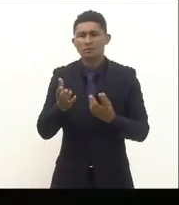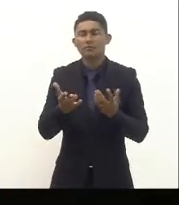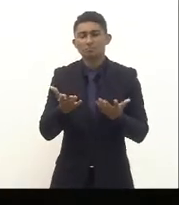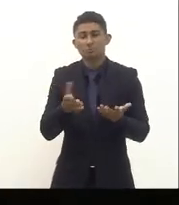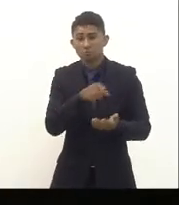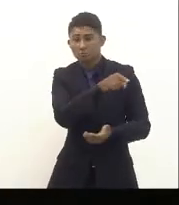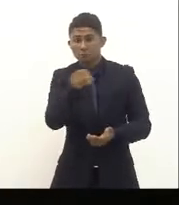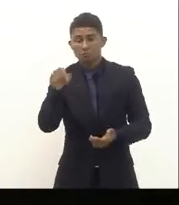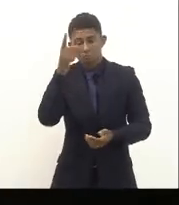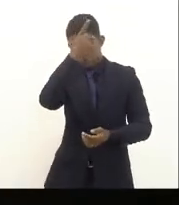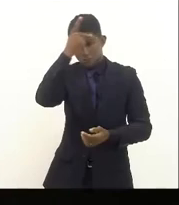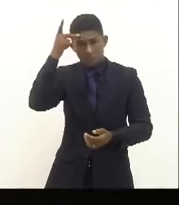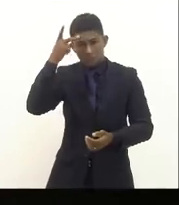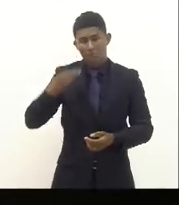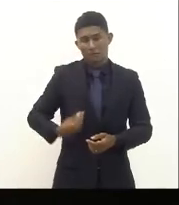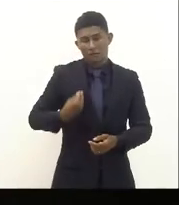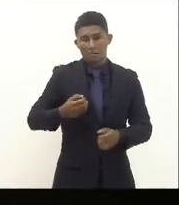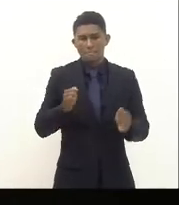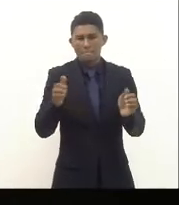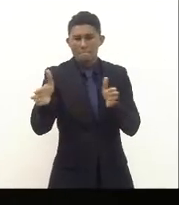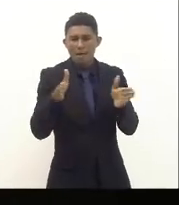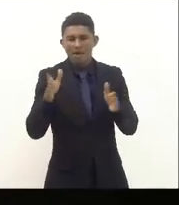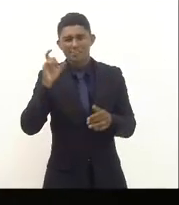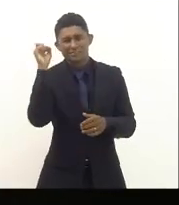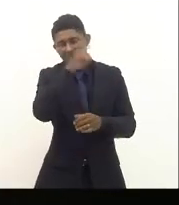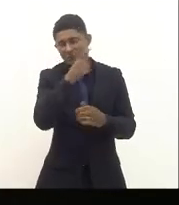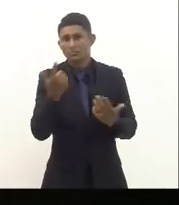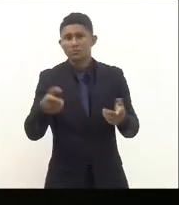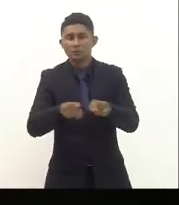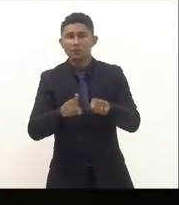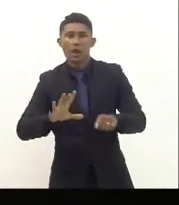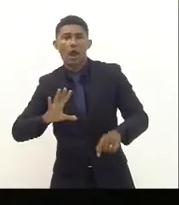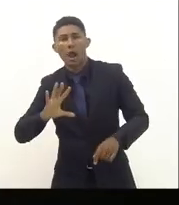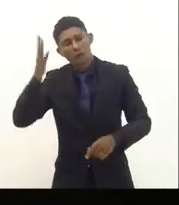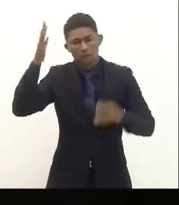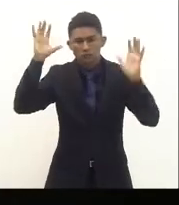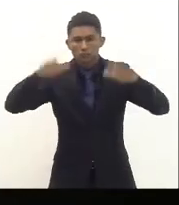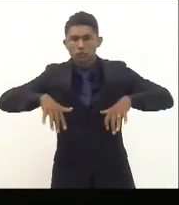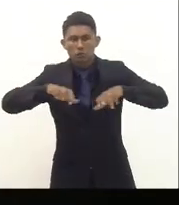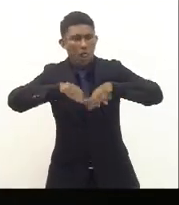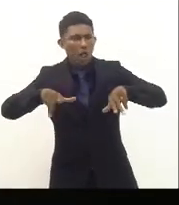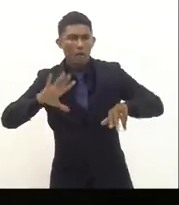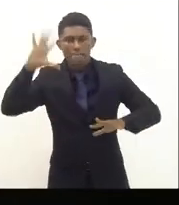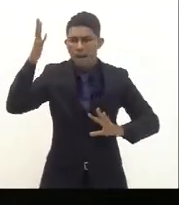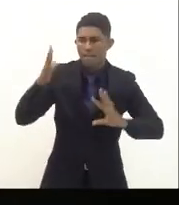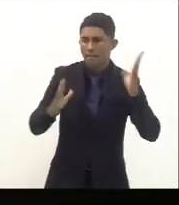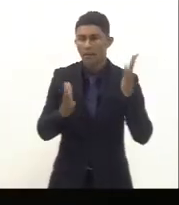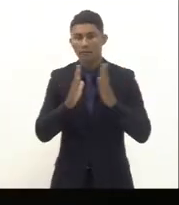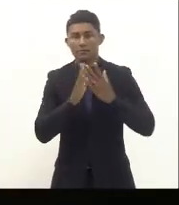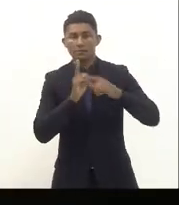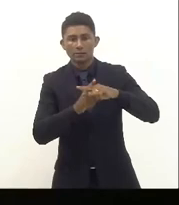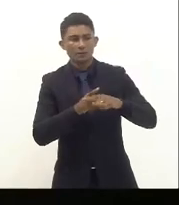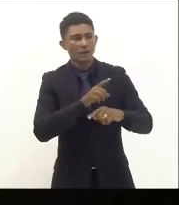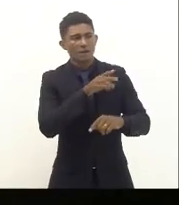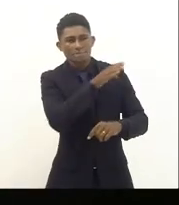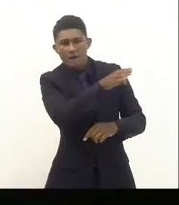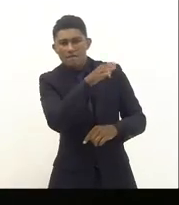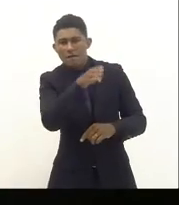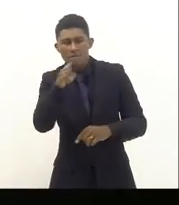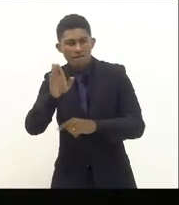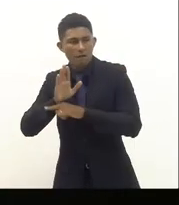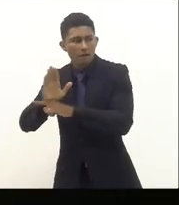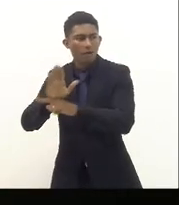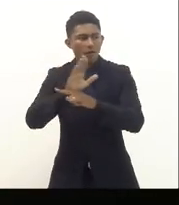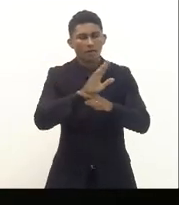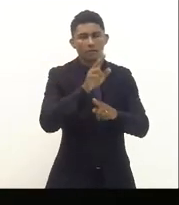difíceis de pandemias quando existem catástrofes naturais a igreja está lá a igreja cuida das pessoas